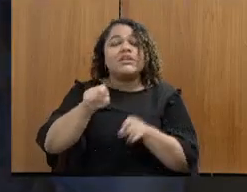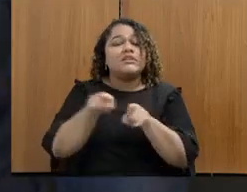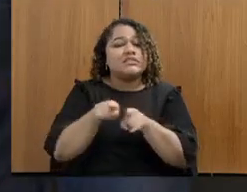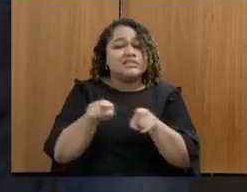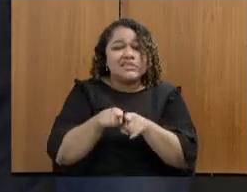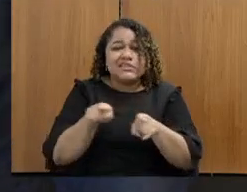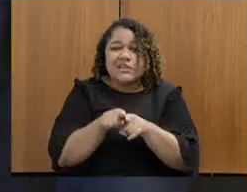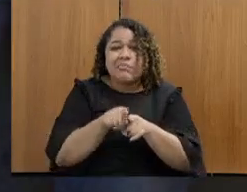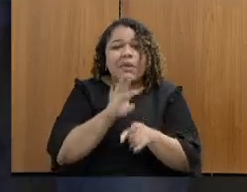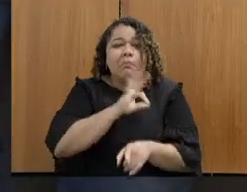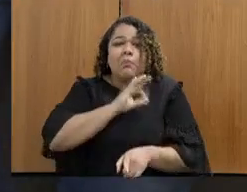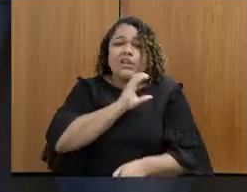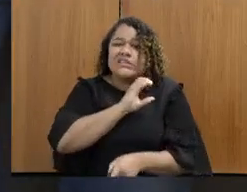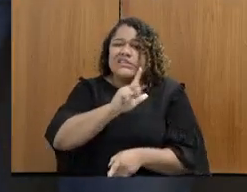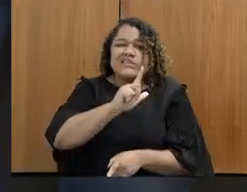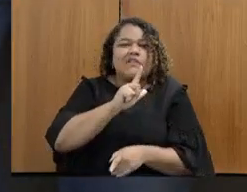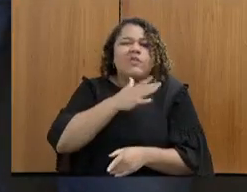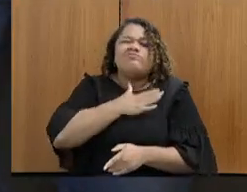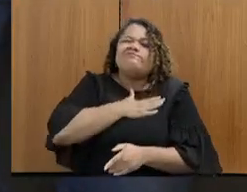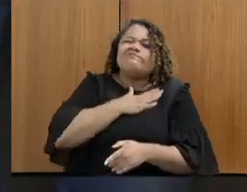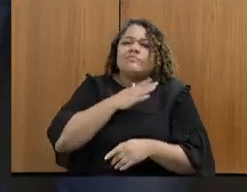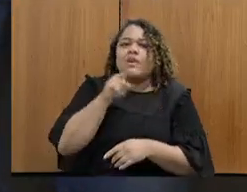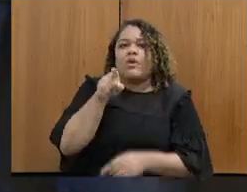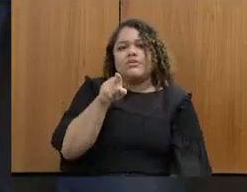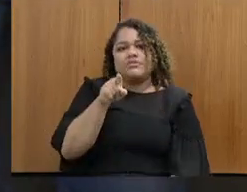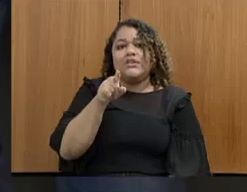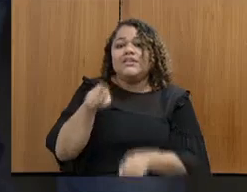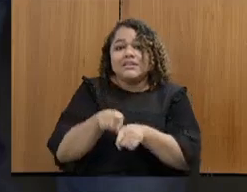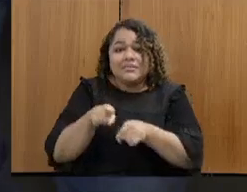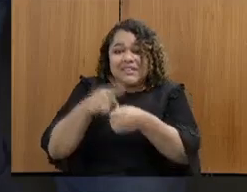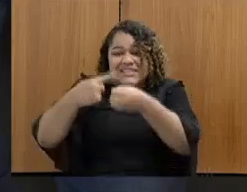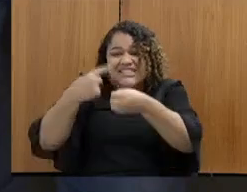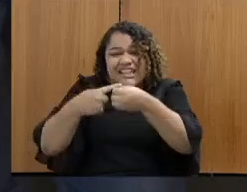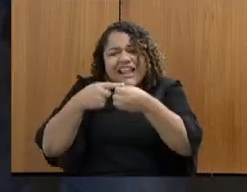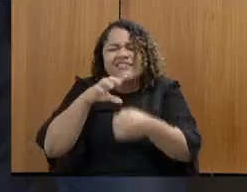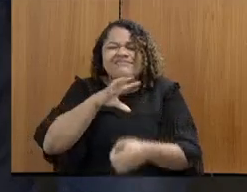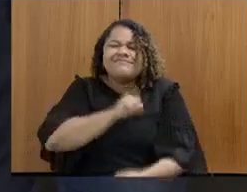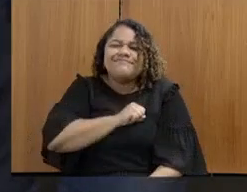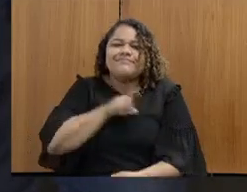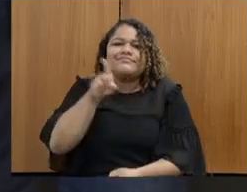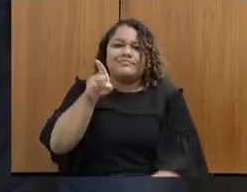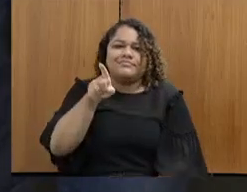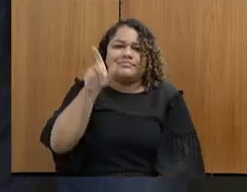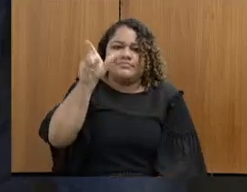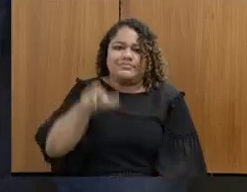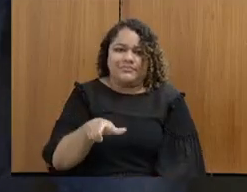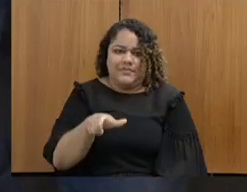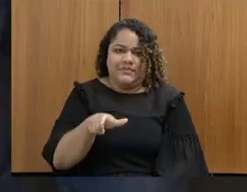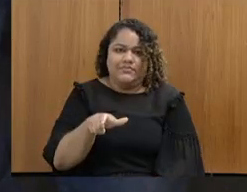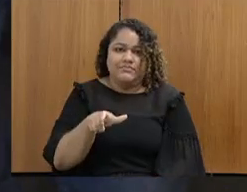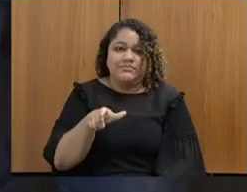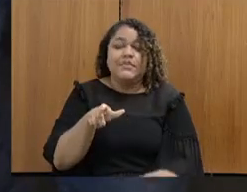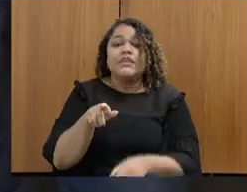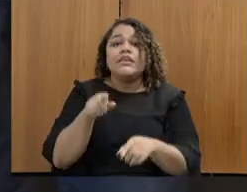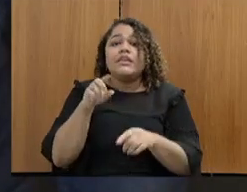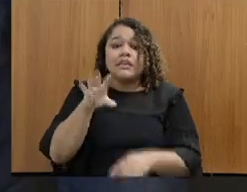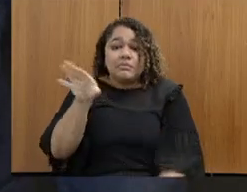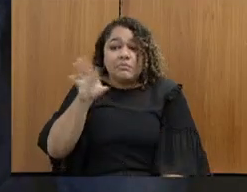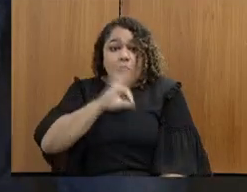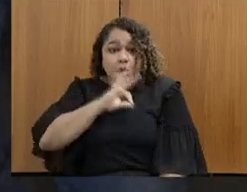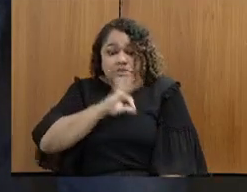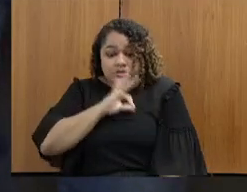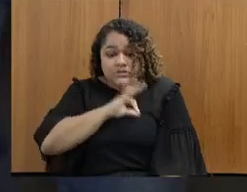da Polícia Civil querido em toda a cidade de Araxá e um policial que era sempre